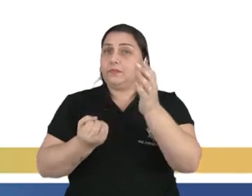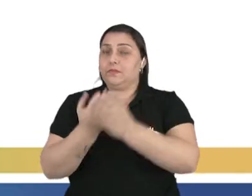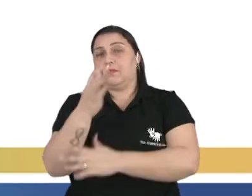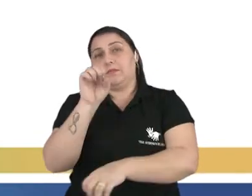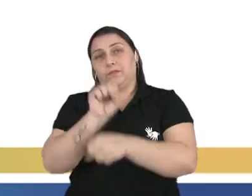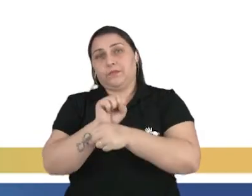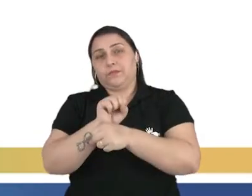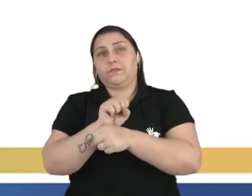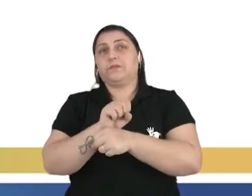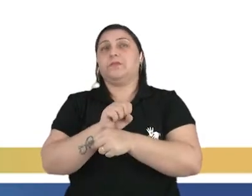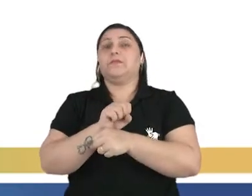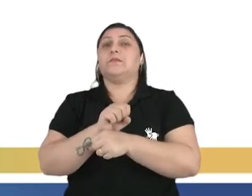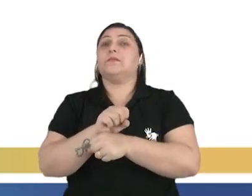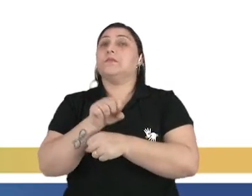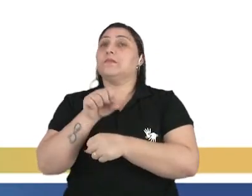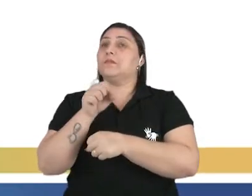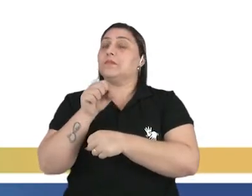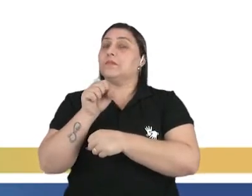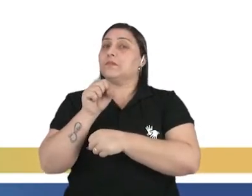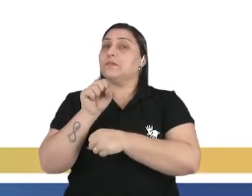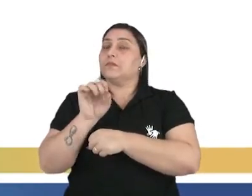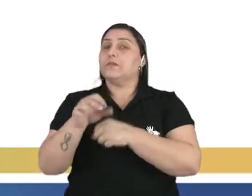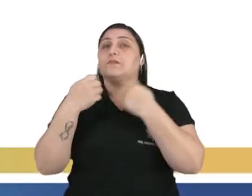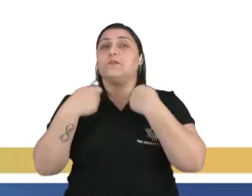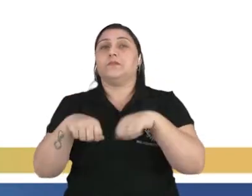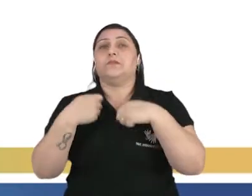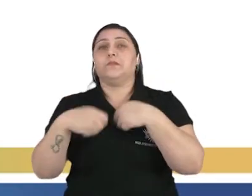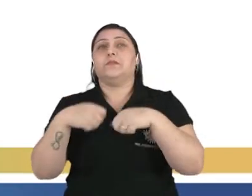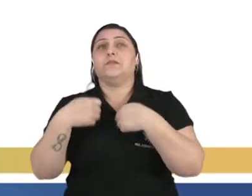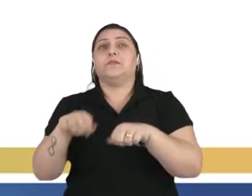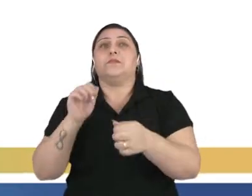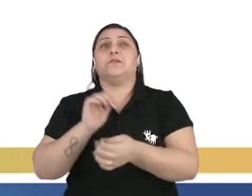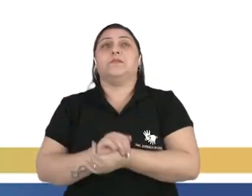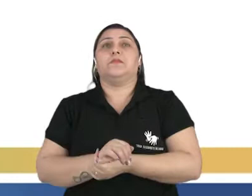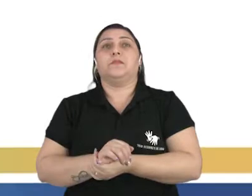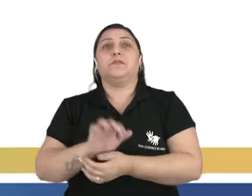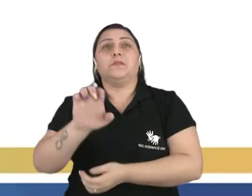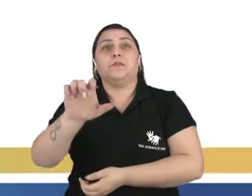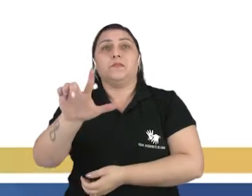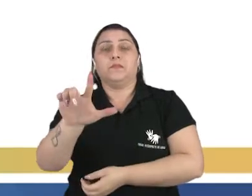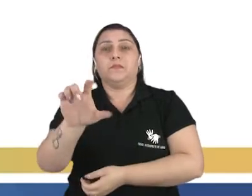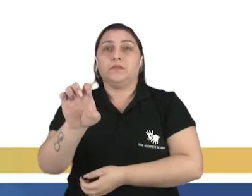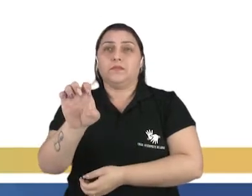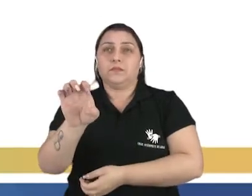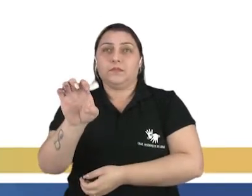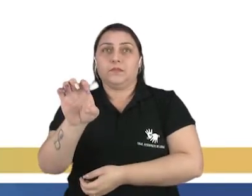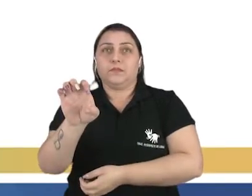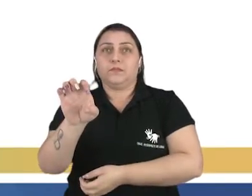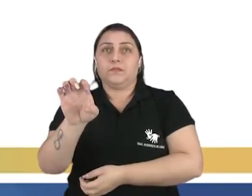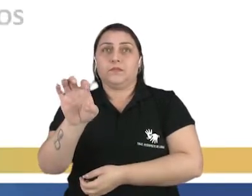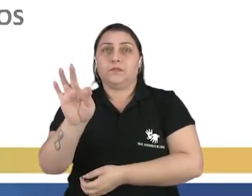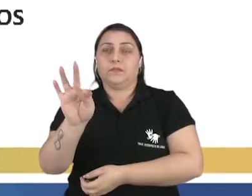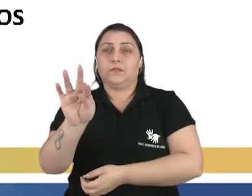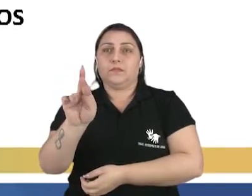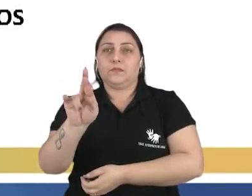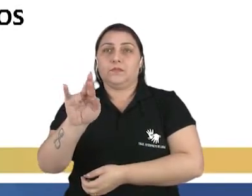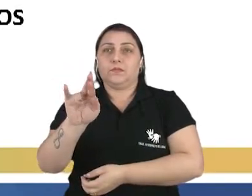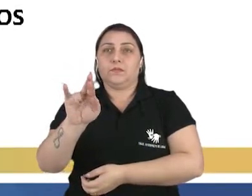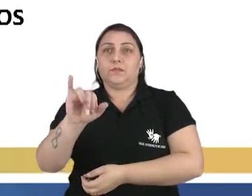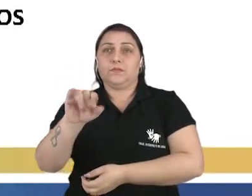estática, você só precisa fazer formas de eletrizar e você vai descobrir esses processos de